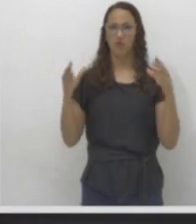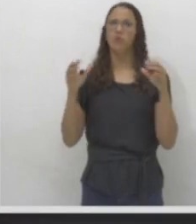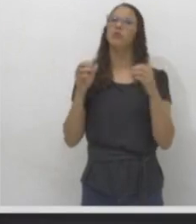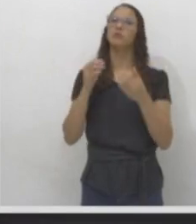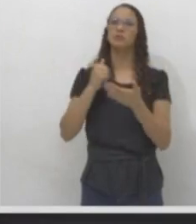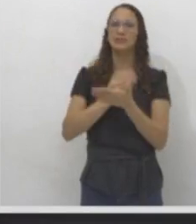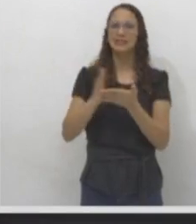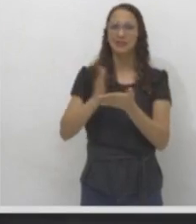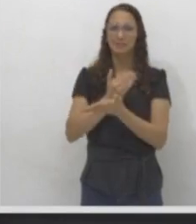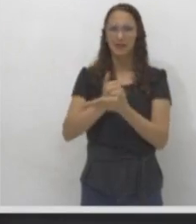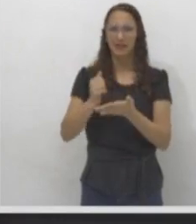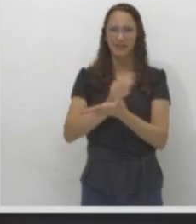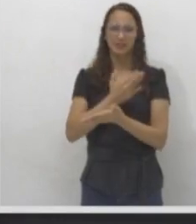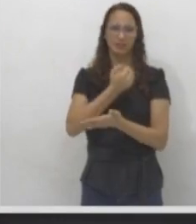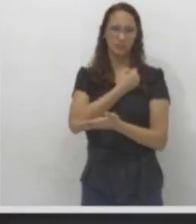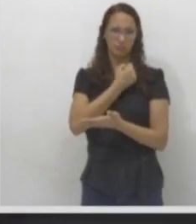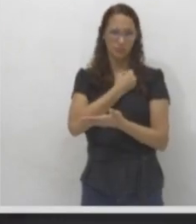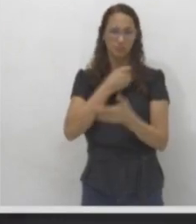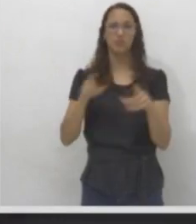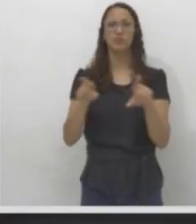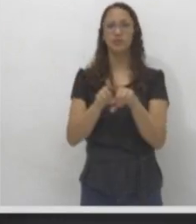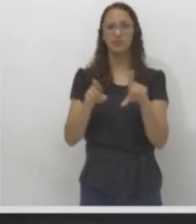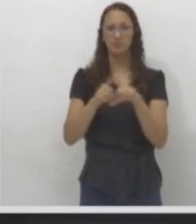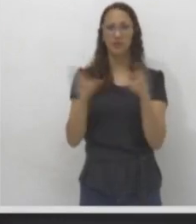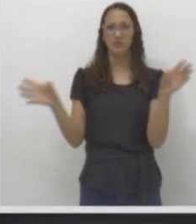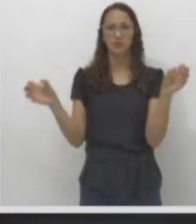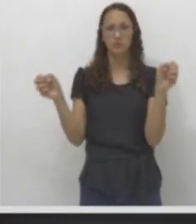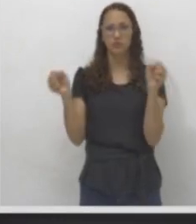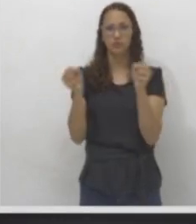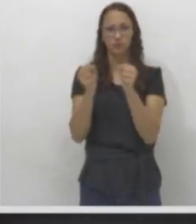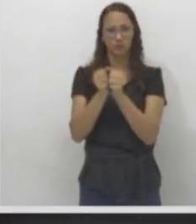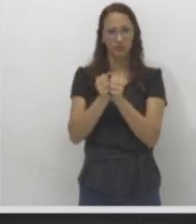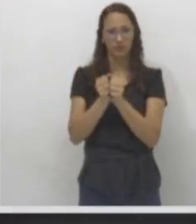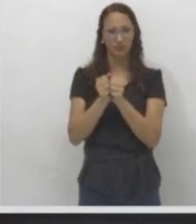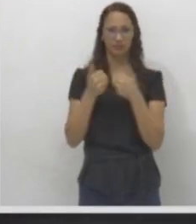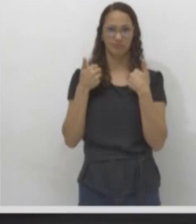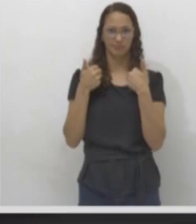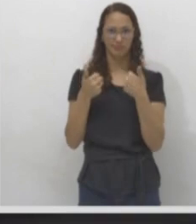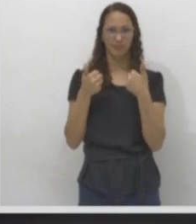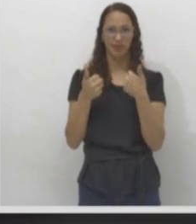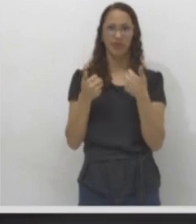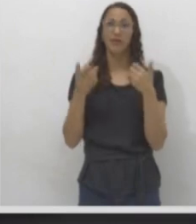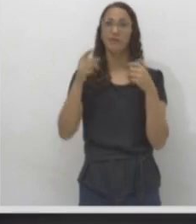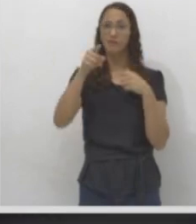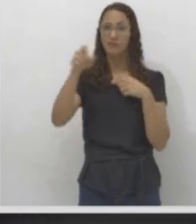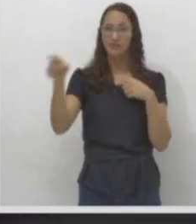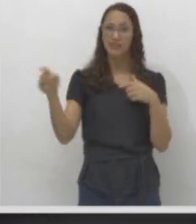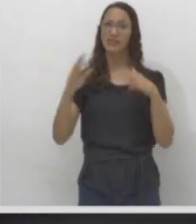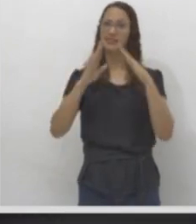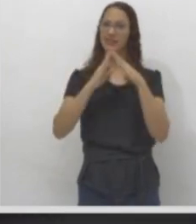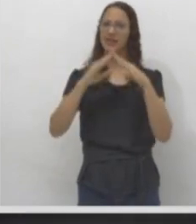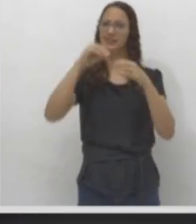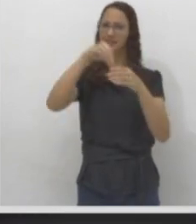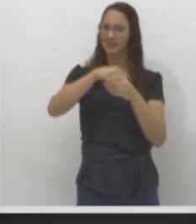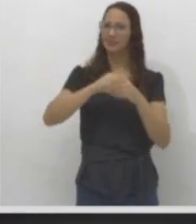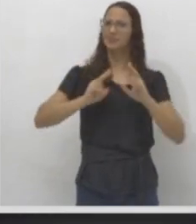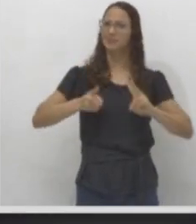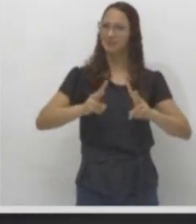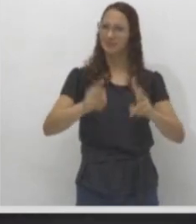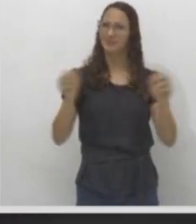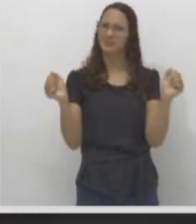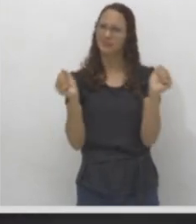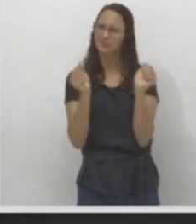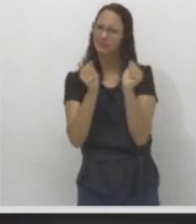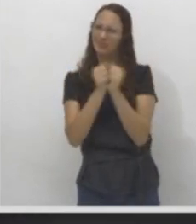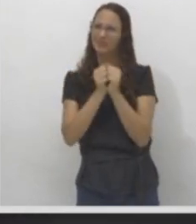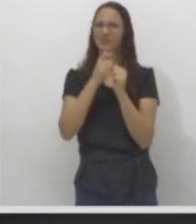dos números. Espero que vocês continuem em casa, na companhia de todos os seus familiares, aproveitando o papai e a mamãe na